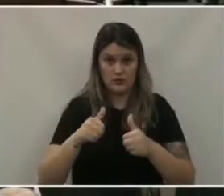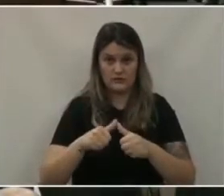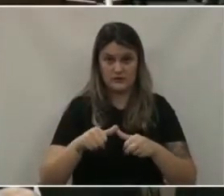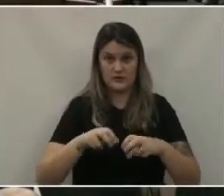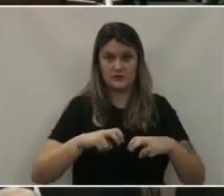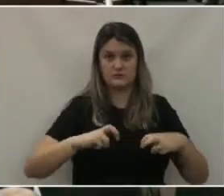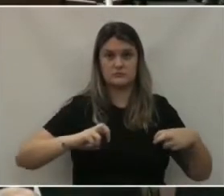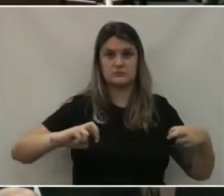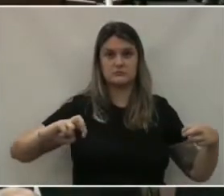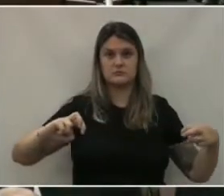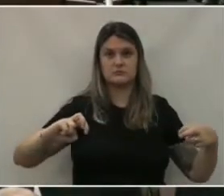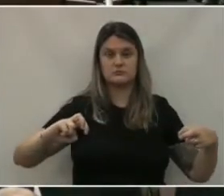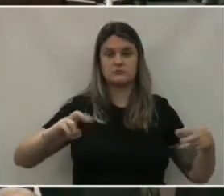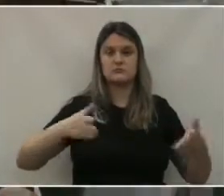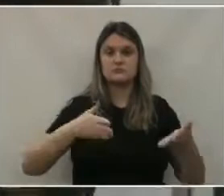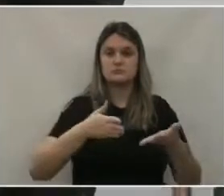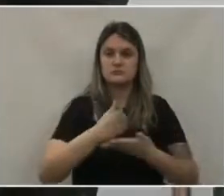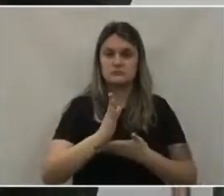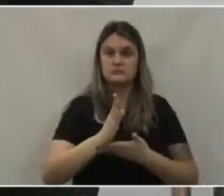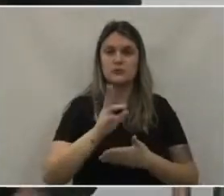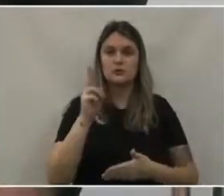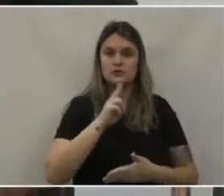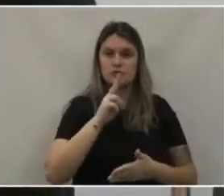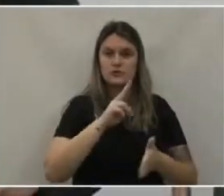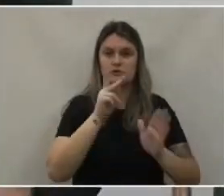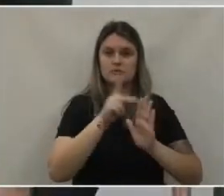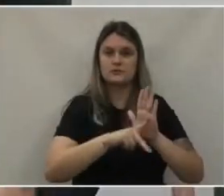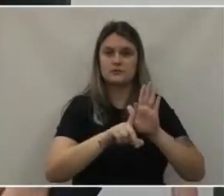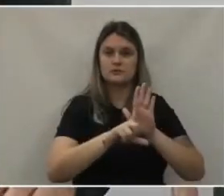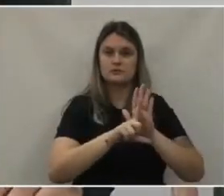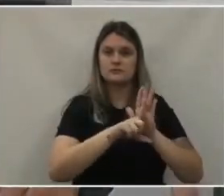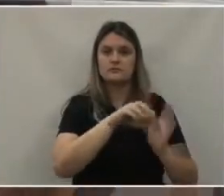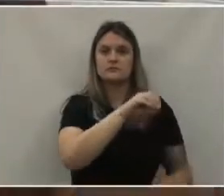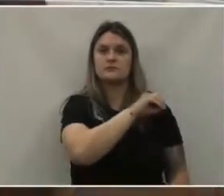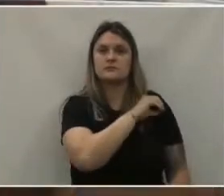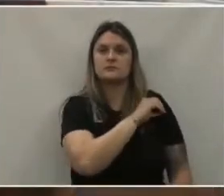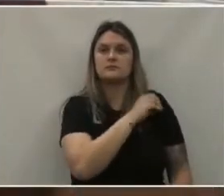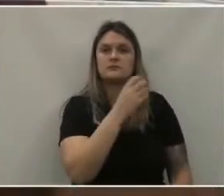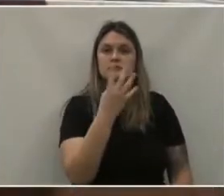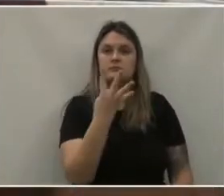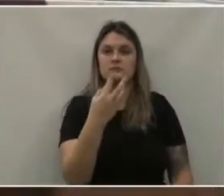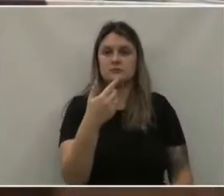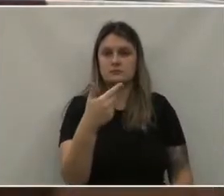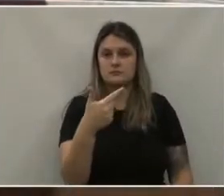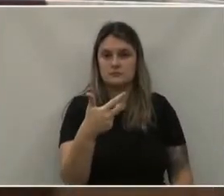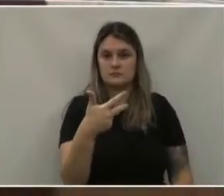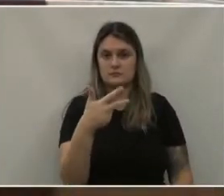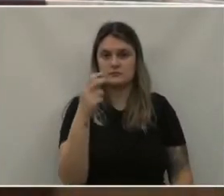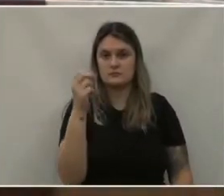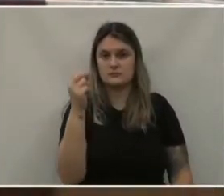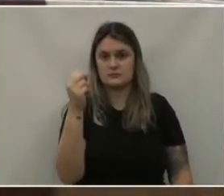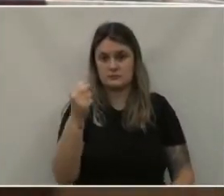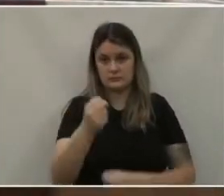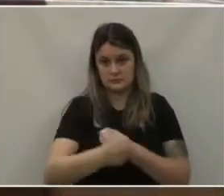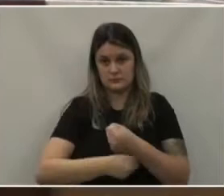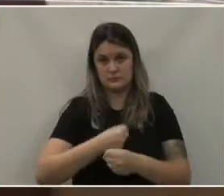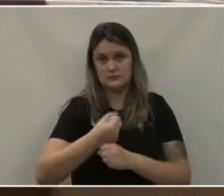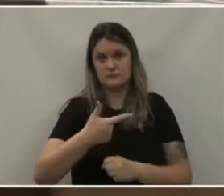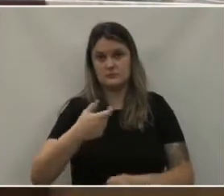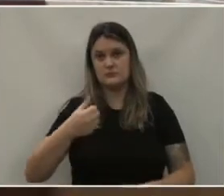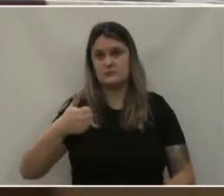permaneçam como estão. Aprovado o regime de urgência do projeto de lei ordinária de número 43/2019.